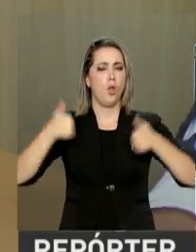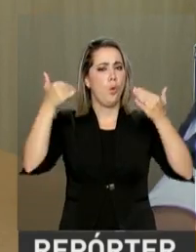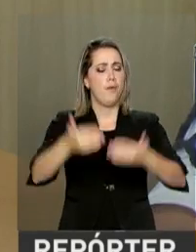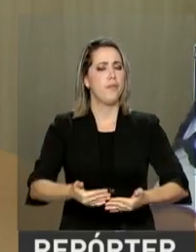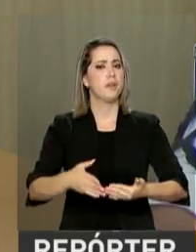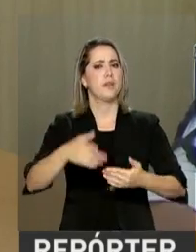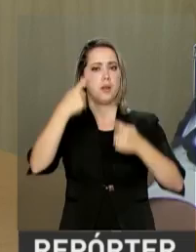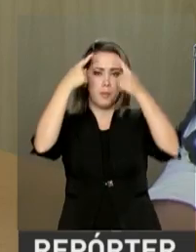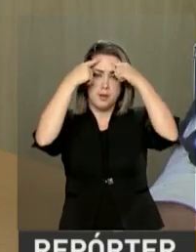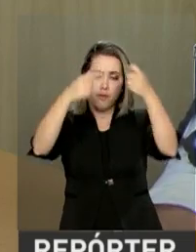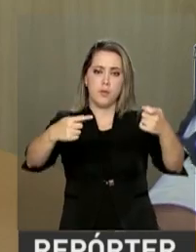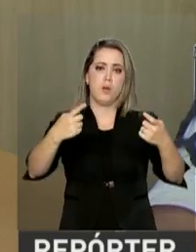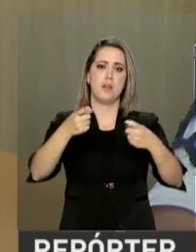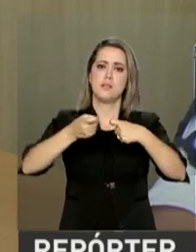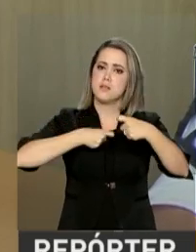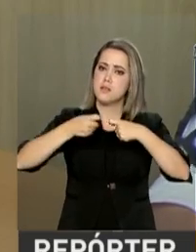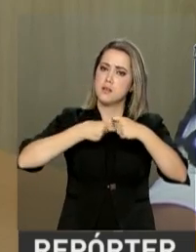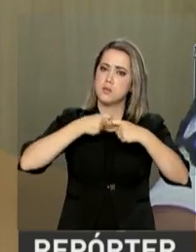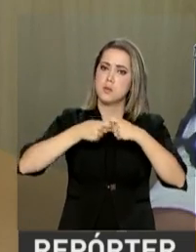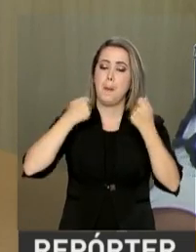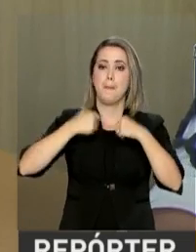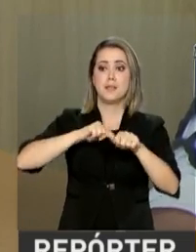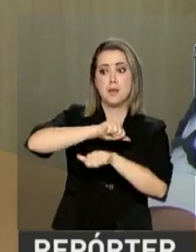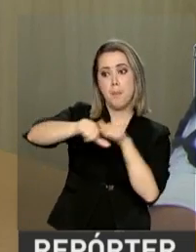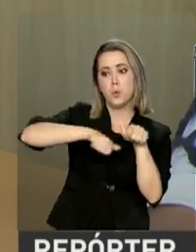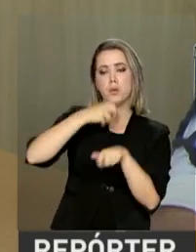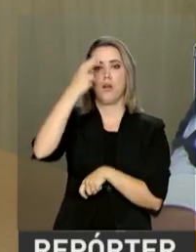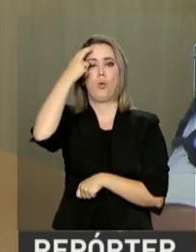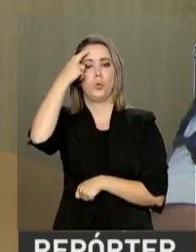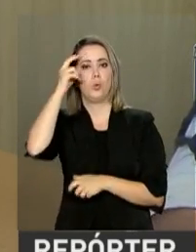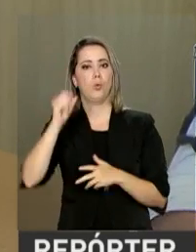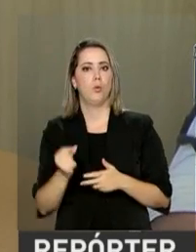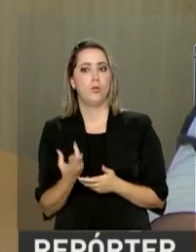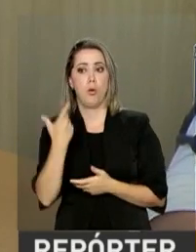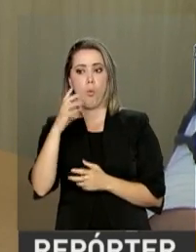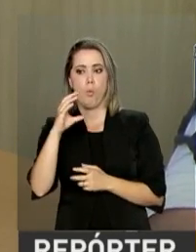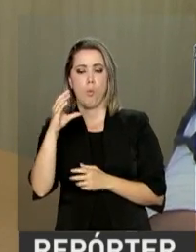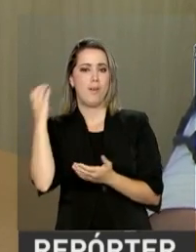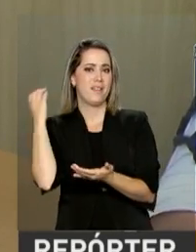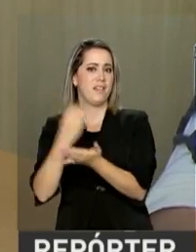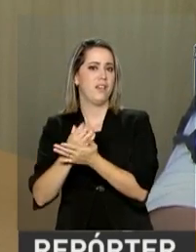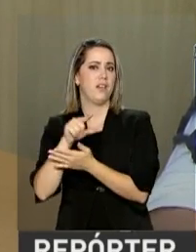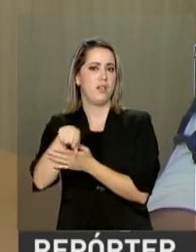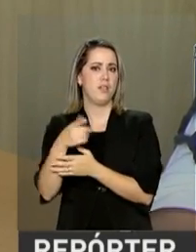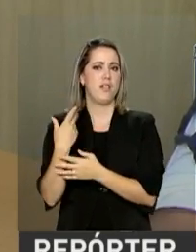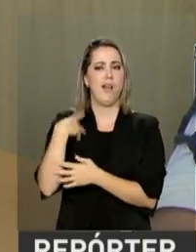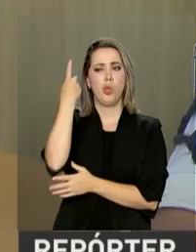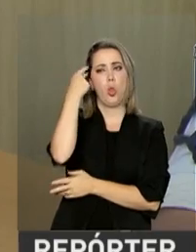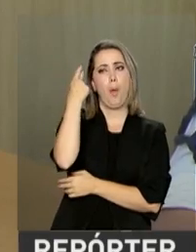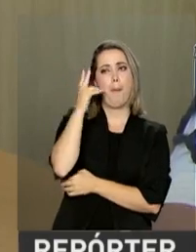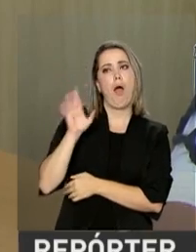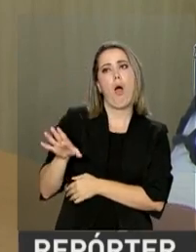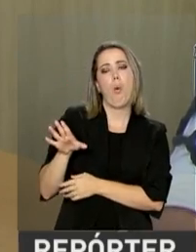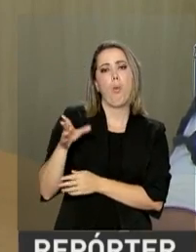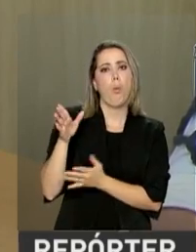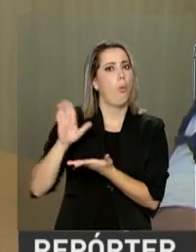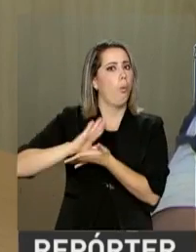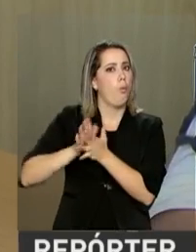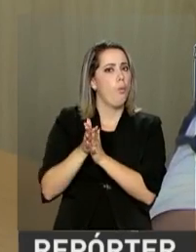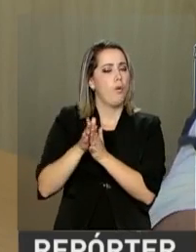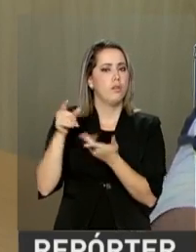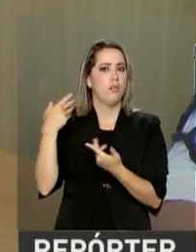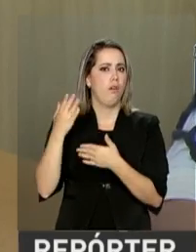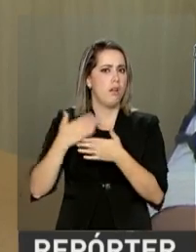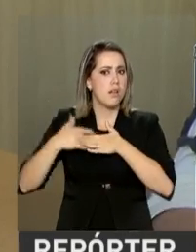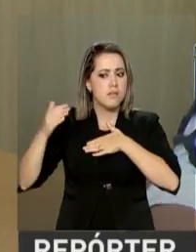crianças e adolescentes ele Exige uma mudança de Cultura em que um crime ediondo Deixe de ser naturalizado e banalizado como